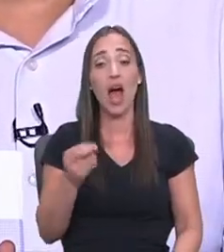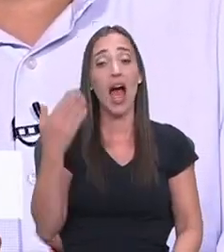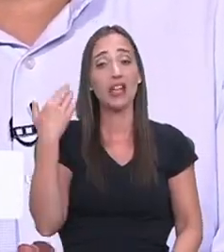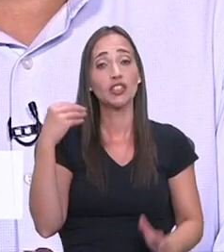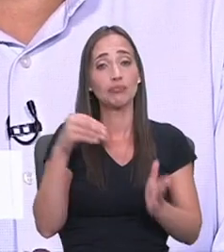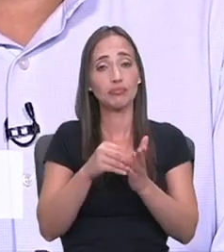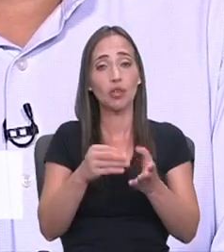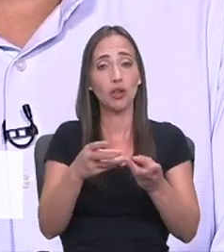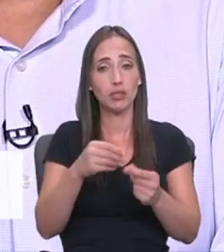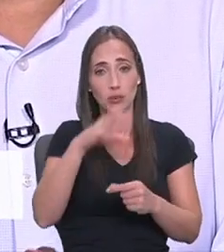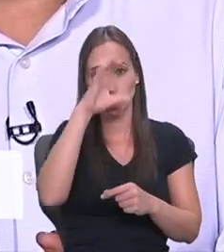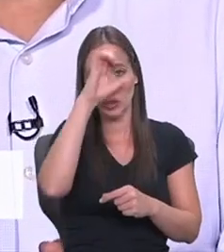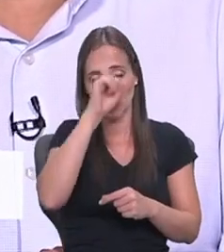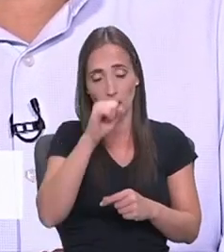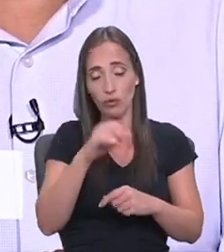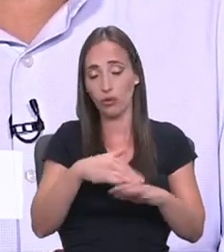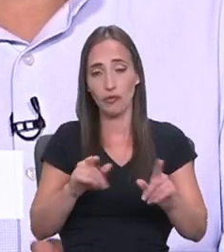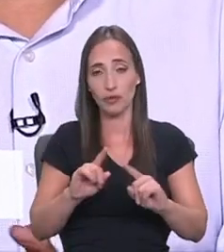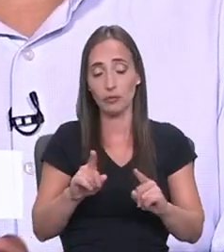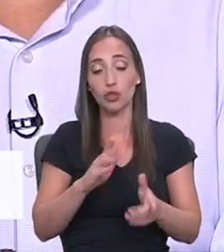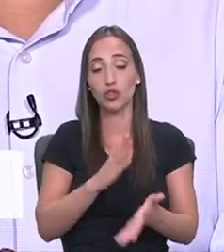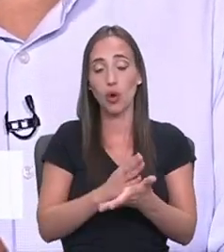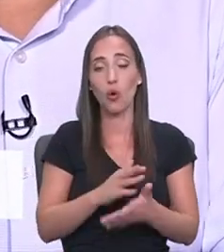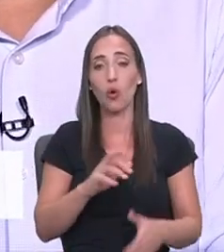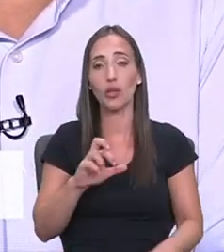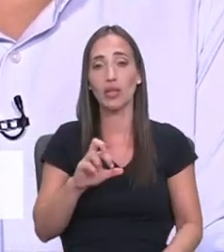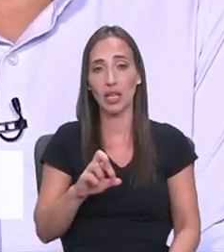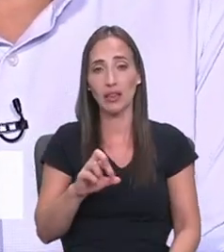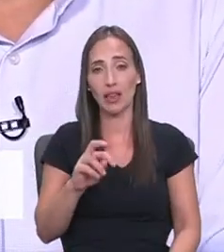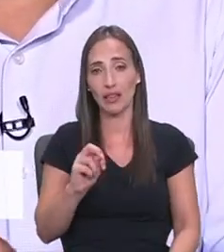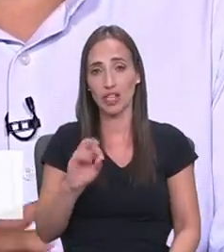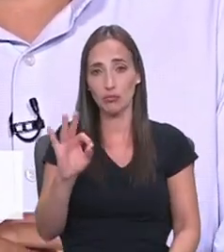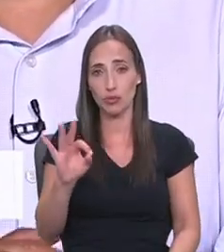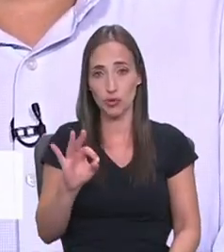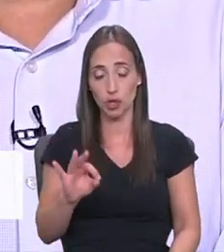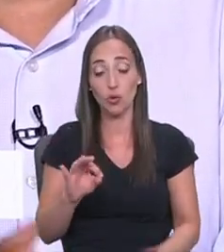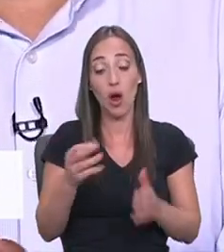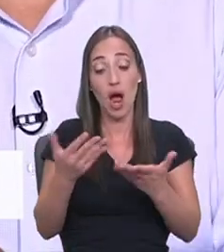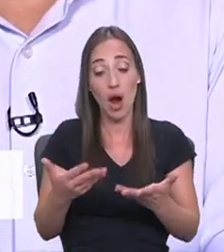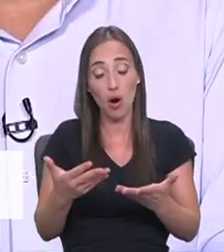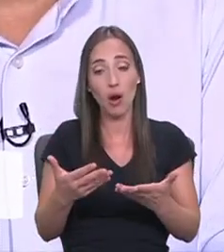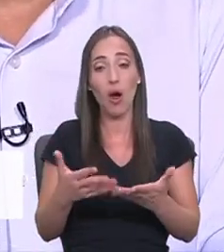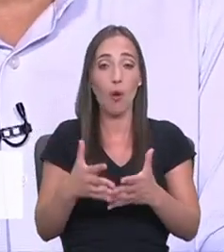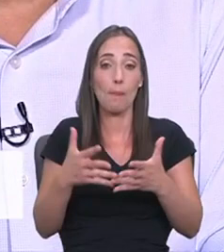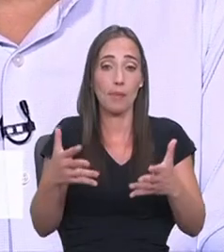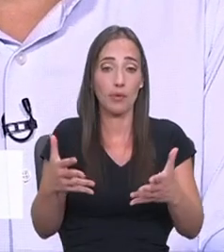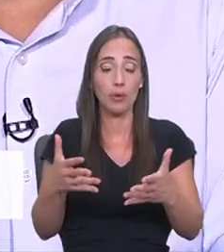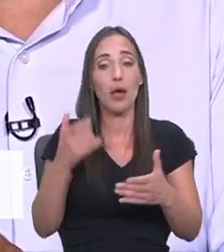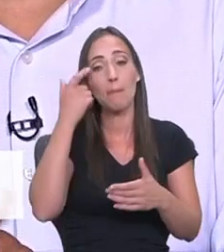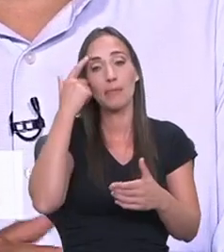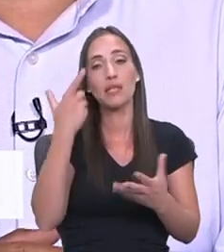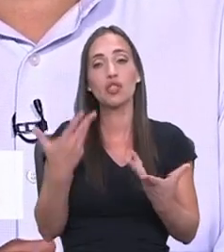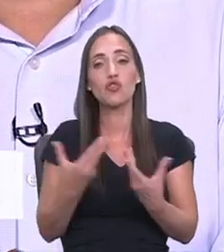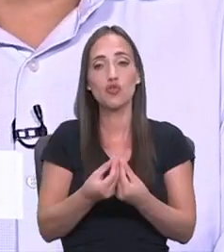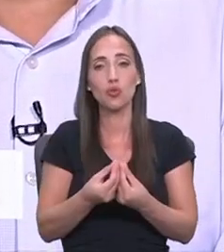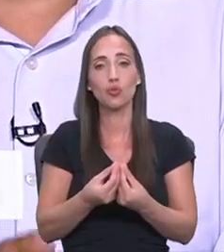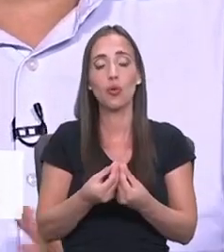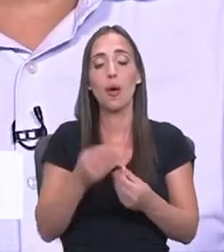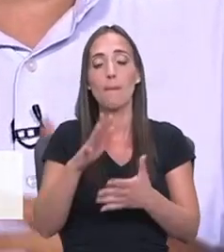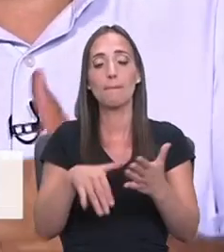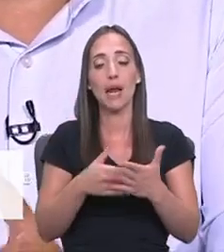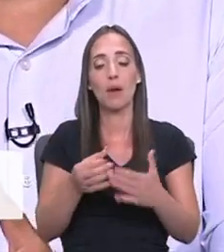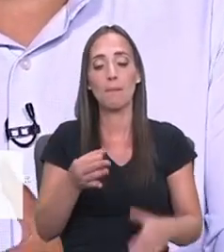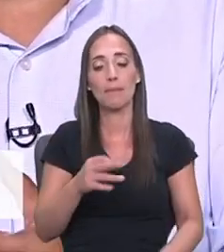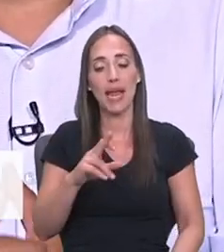orçamento de estado ficamos 86% da execução eh este aumento espera-se que venha e em conjunto também com execução do prr que